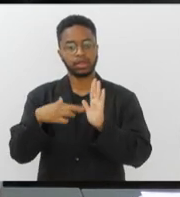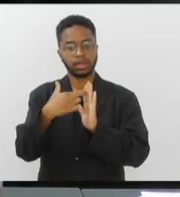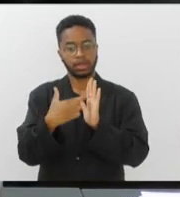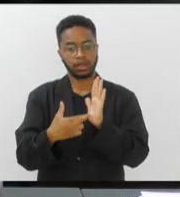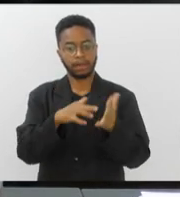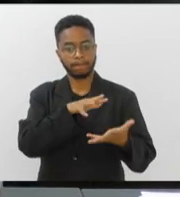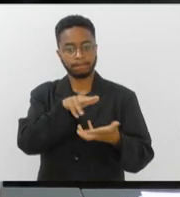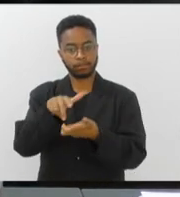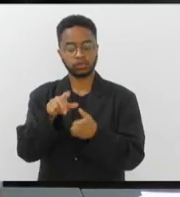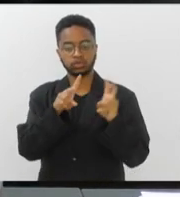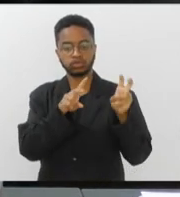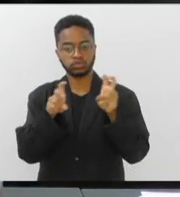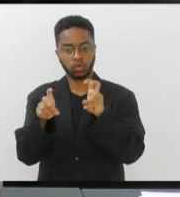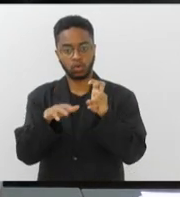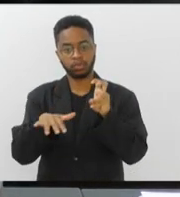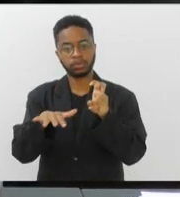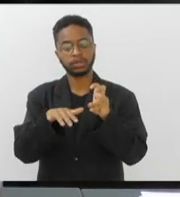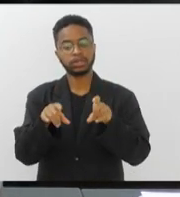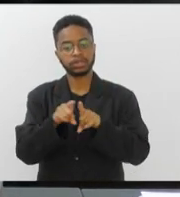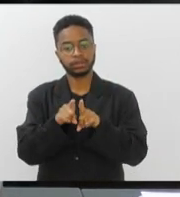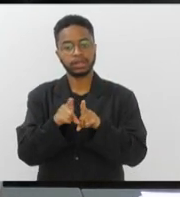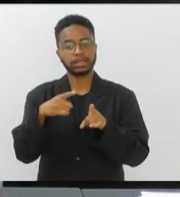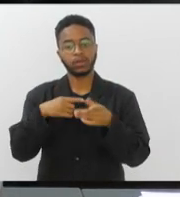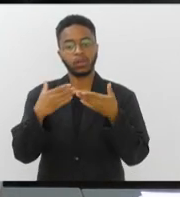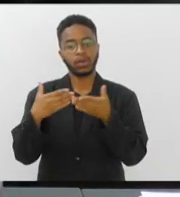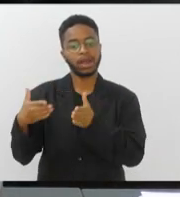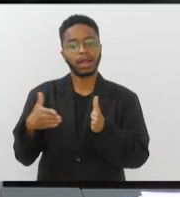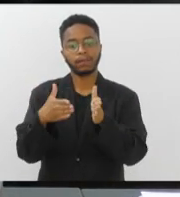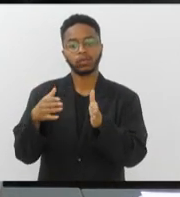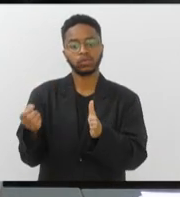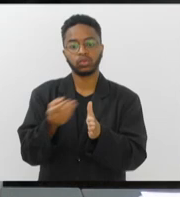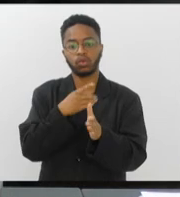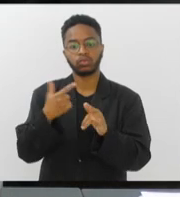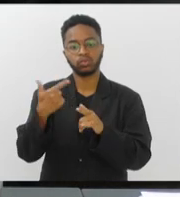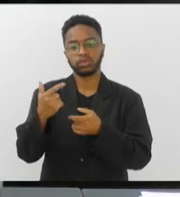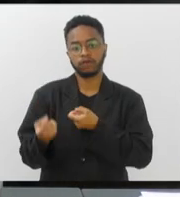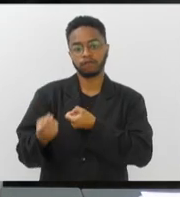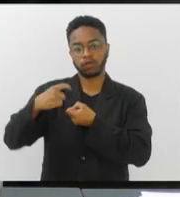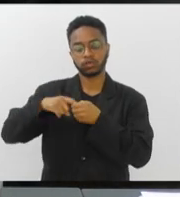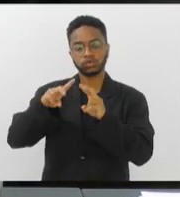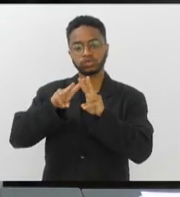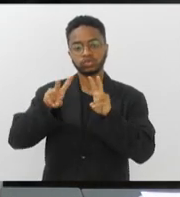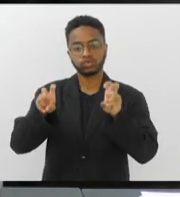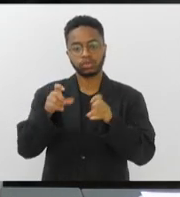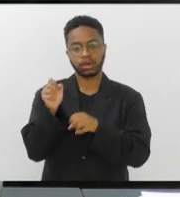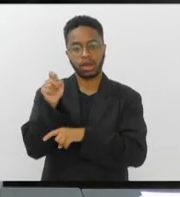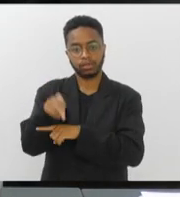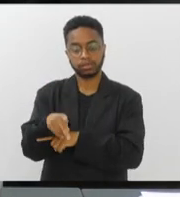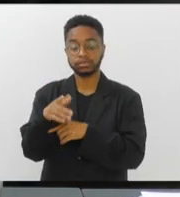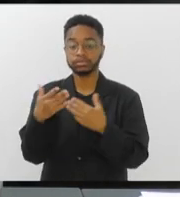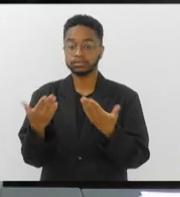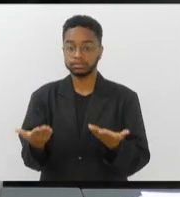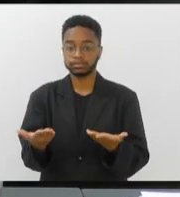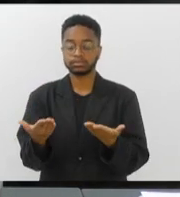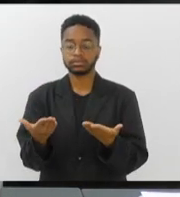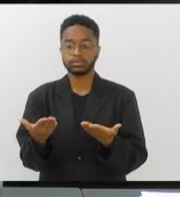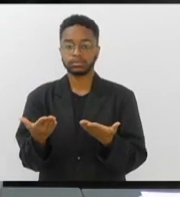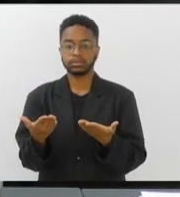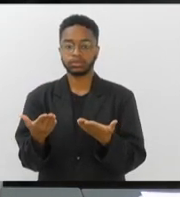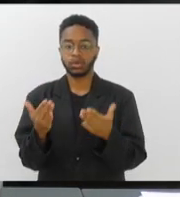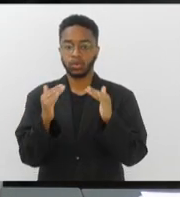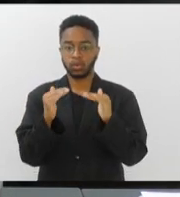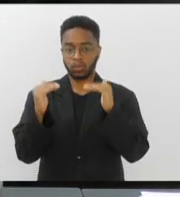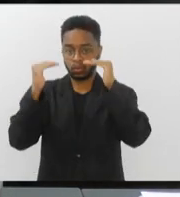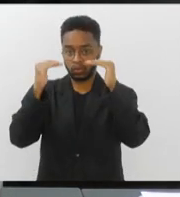internacional sobre a matéria, abriu-se um caminho sem volta em relação aos efeitos previdenciários. Então, o